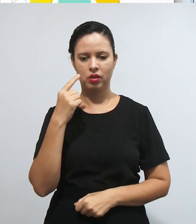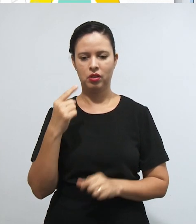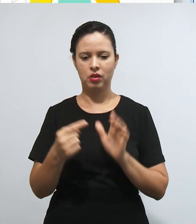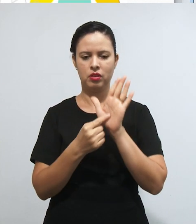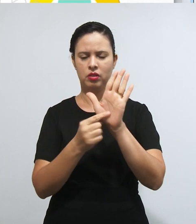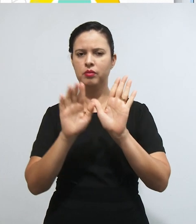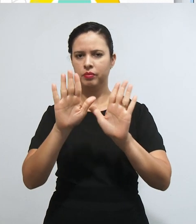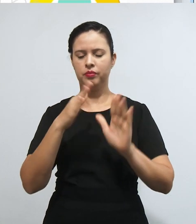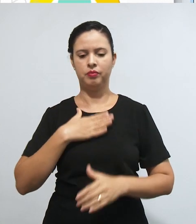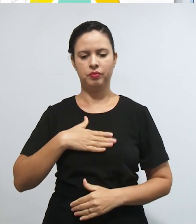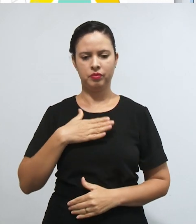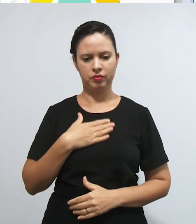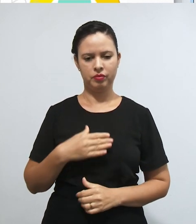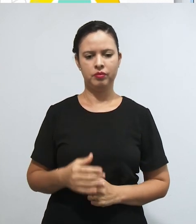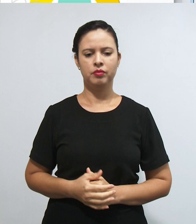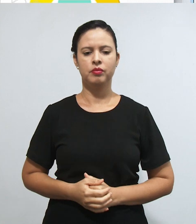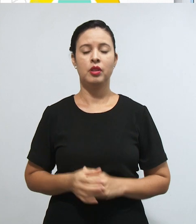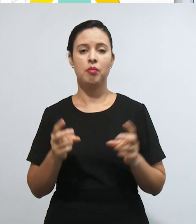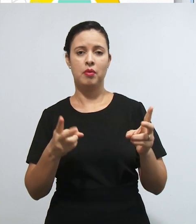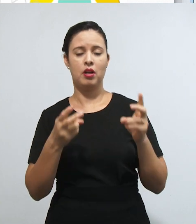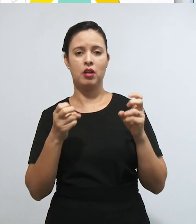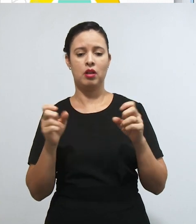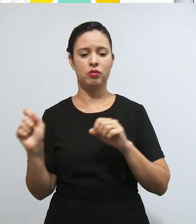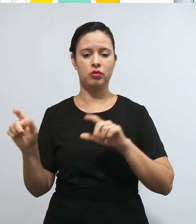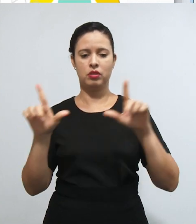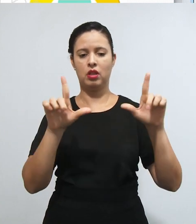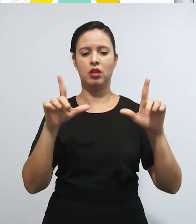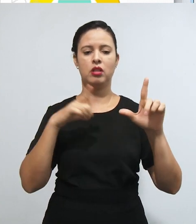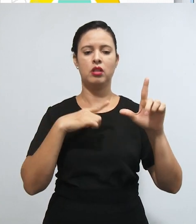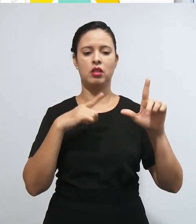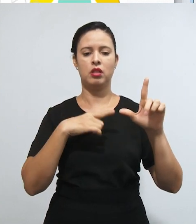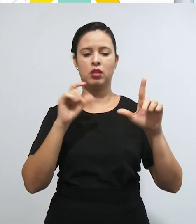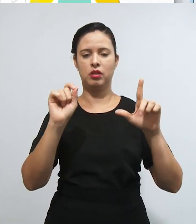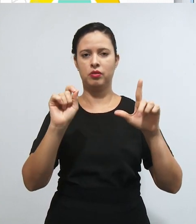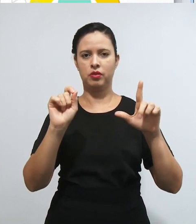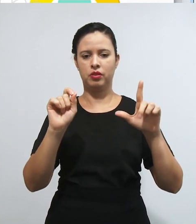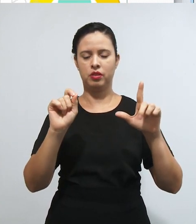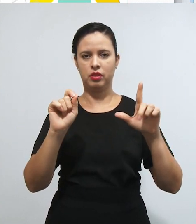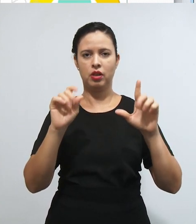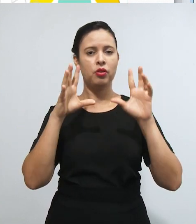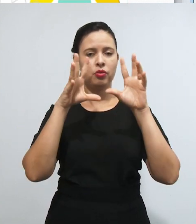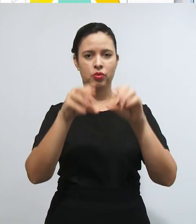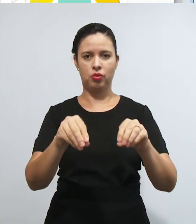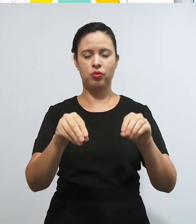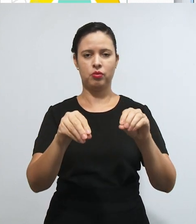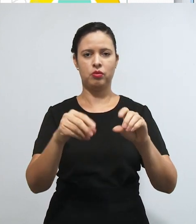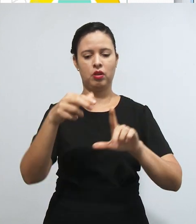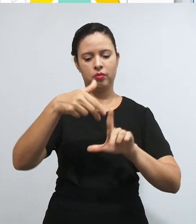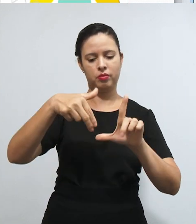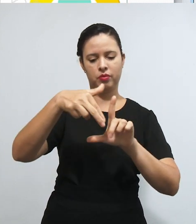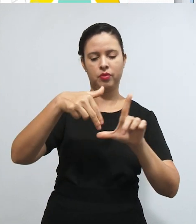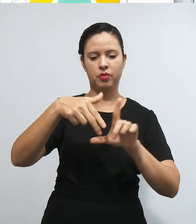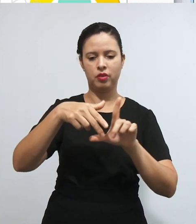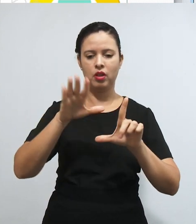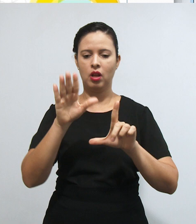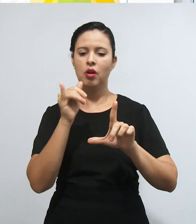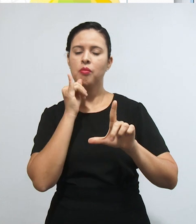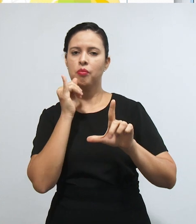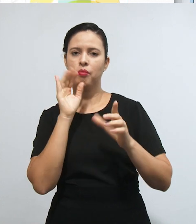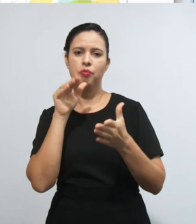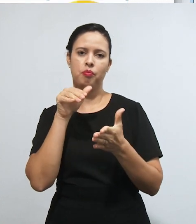vocês... Pode perceber que esse slide aqui, ele tem uma animação em todos os componentes, menos nesse carinha aqui que eu trouxe por último,